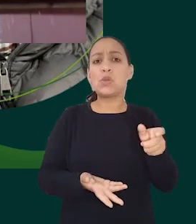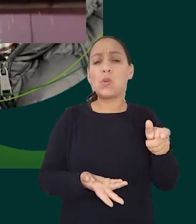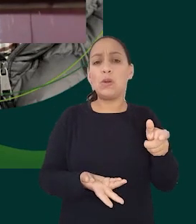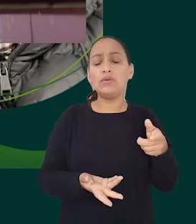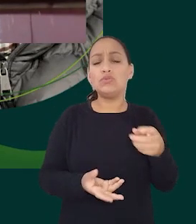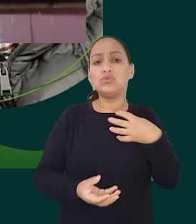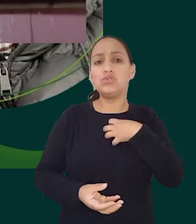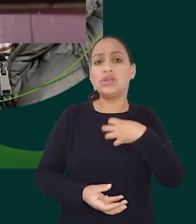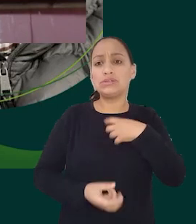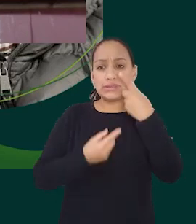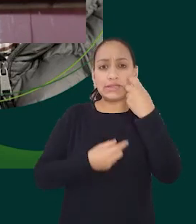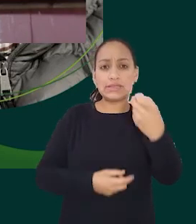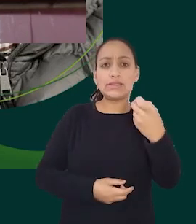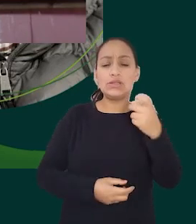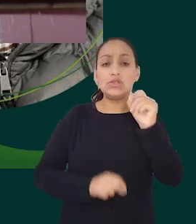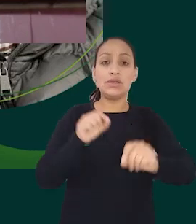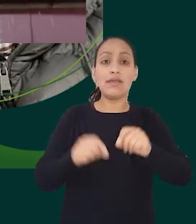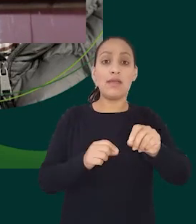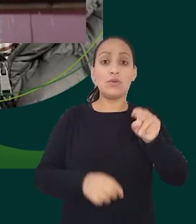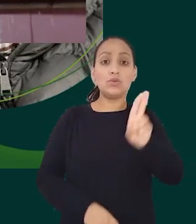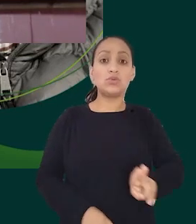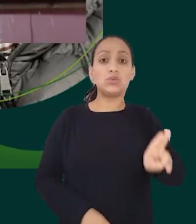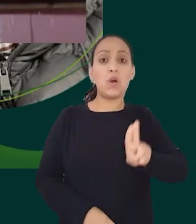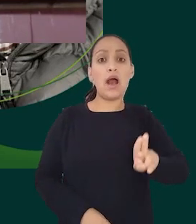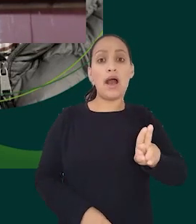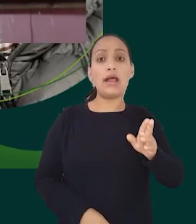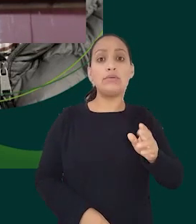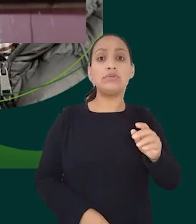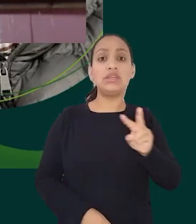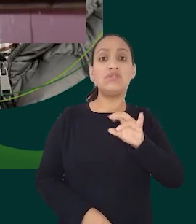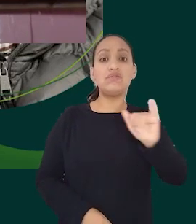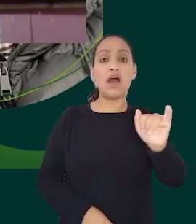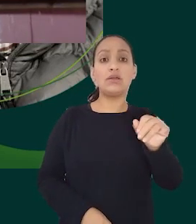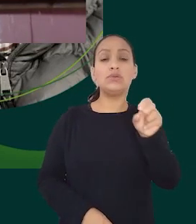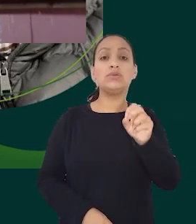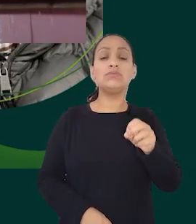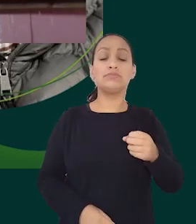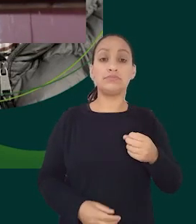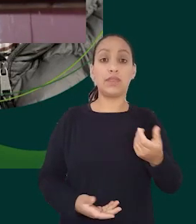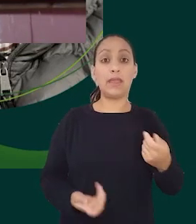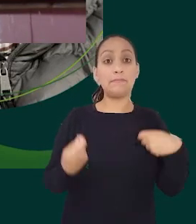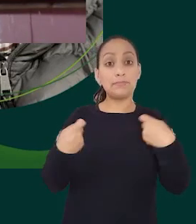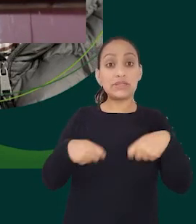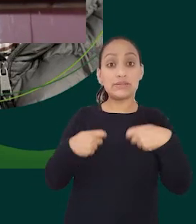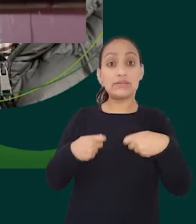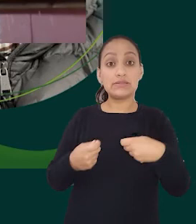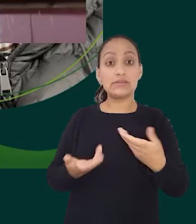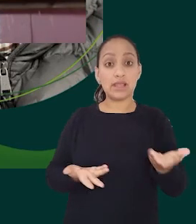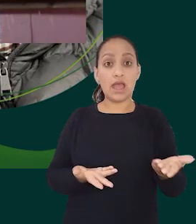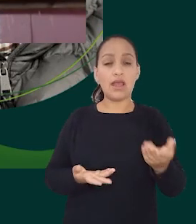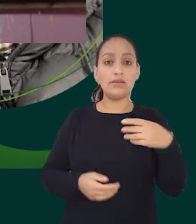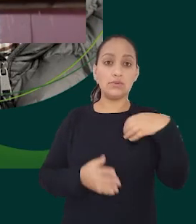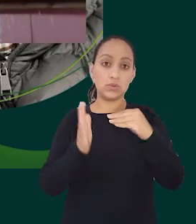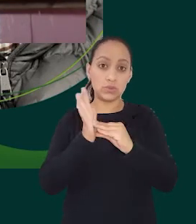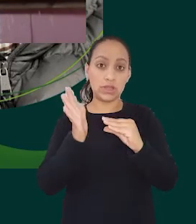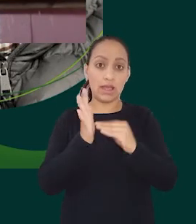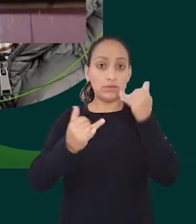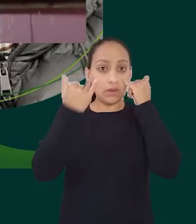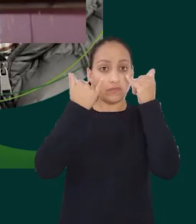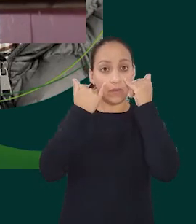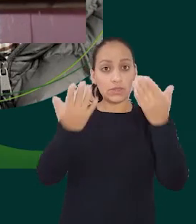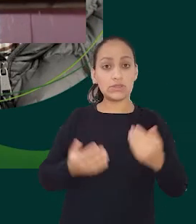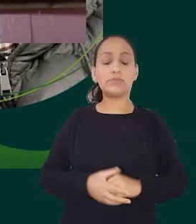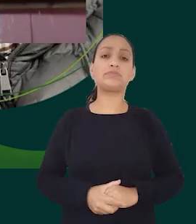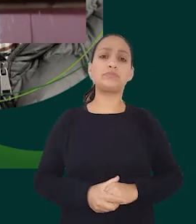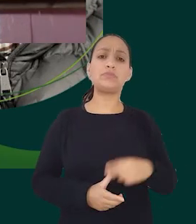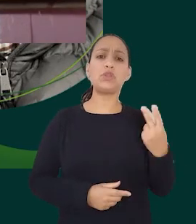interessante para o nosso para o usuário que vai usufruir desses dados, tá? Esses dois trabalhos, por exemplo, que me